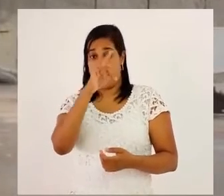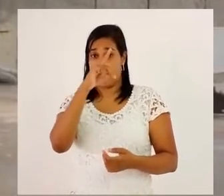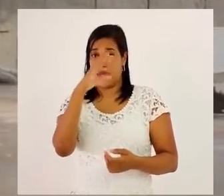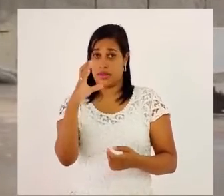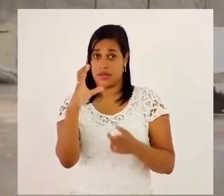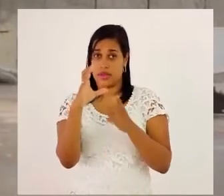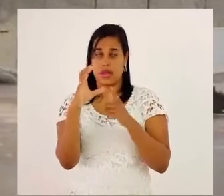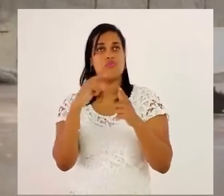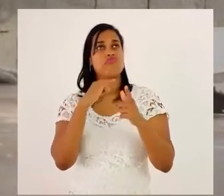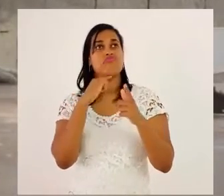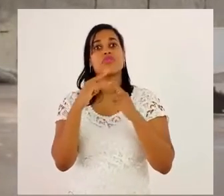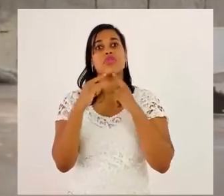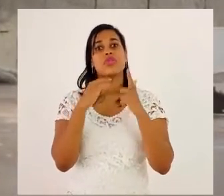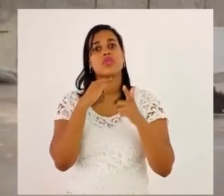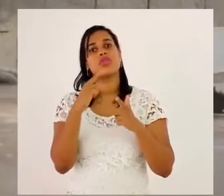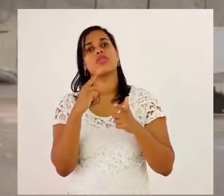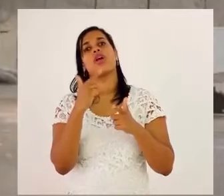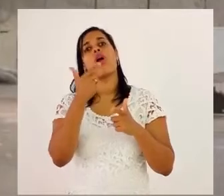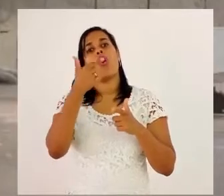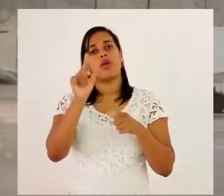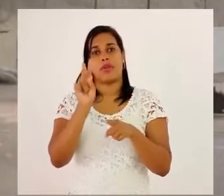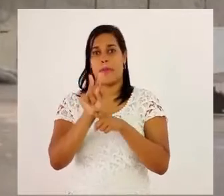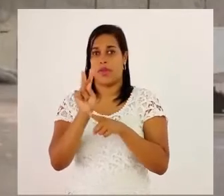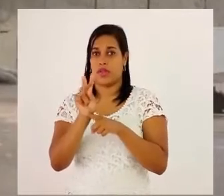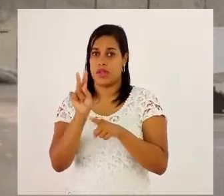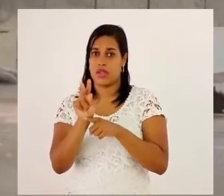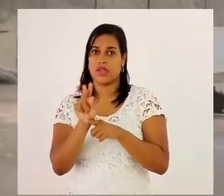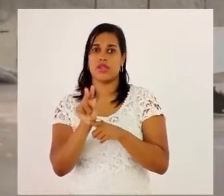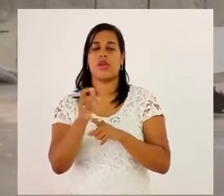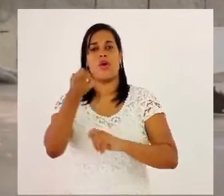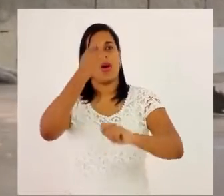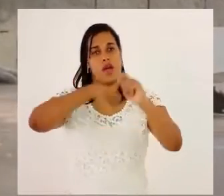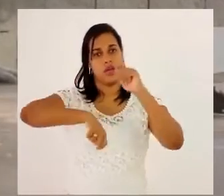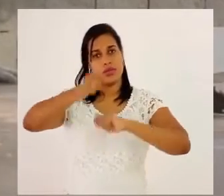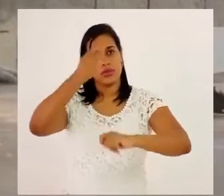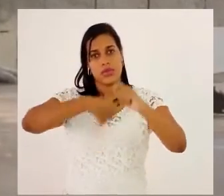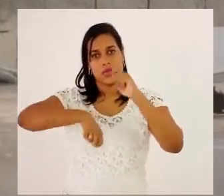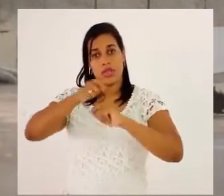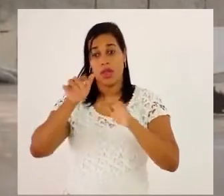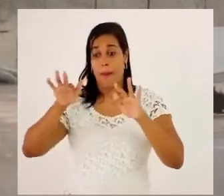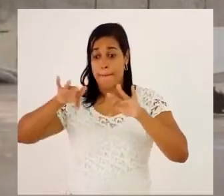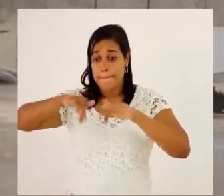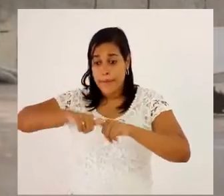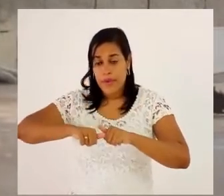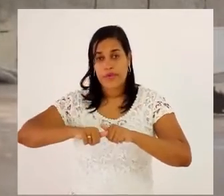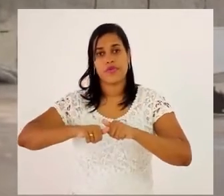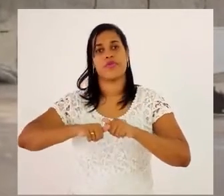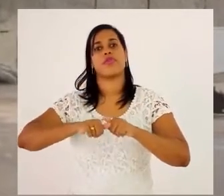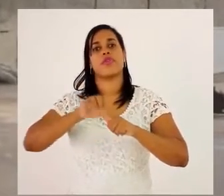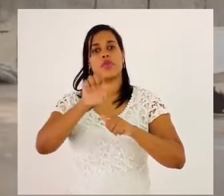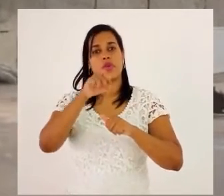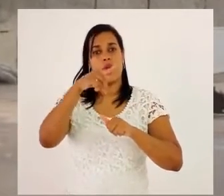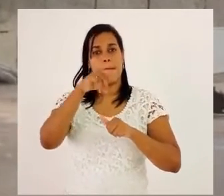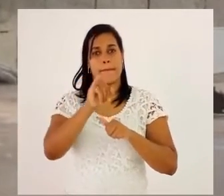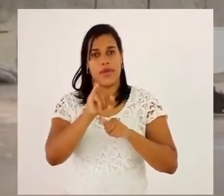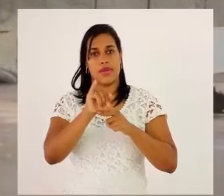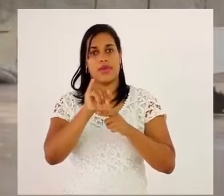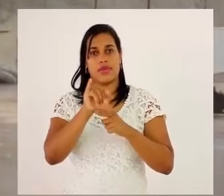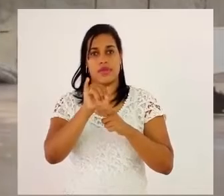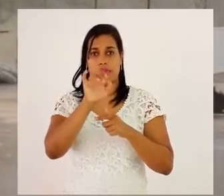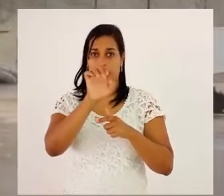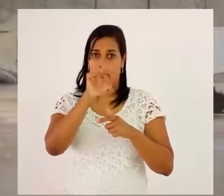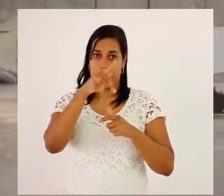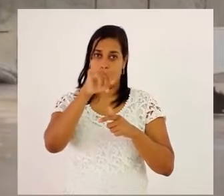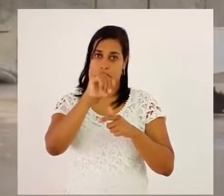conseguiu. A gente vai tentar as medidas de proteção, as medidas administrativas. Por fim, a gente vai chegar no EPI, o equipamento